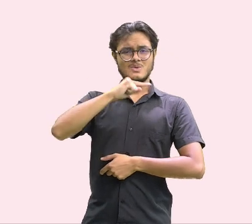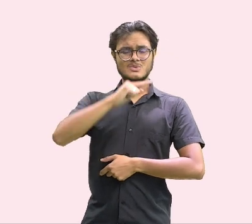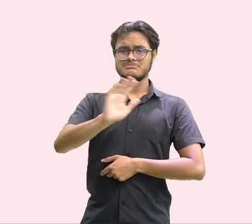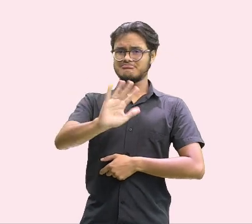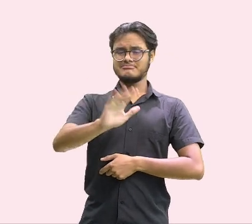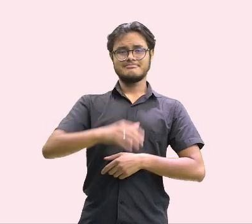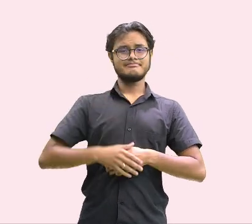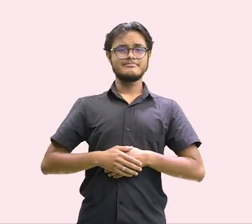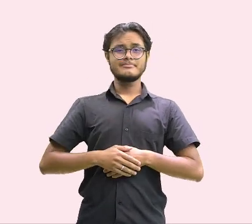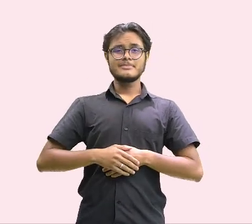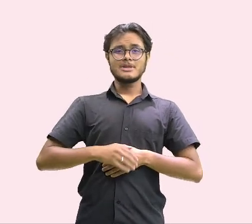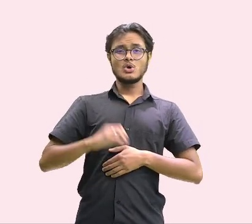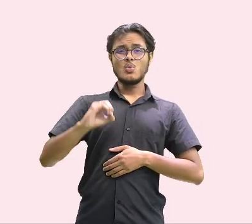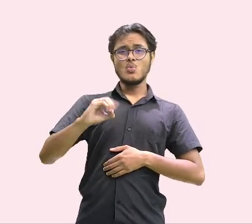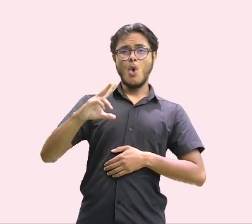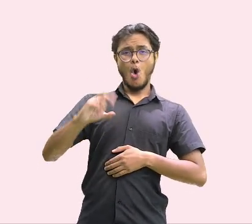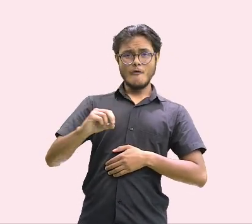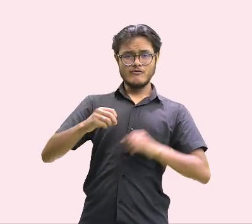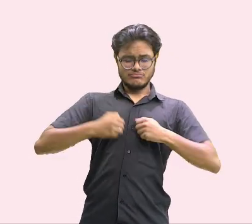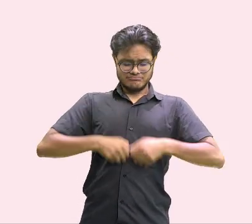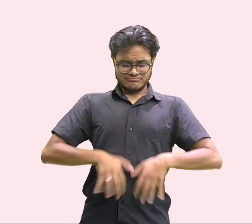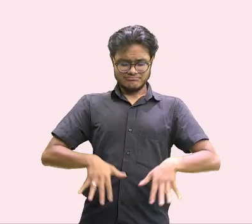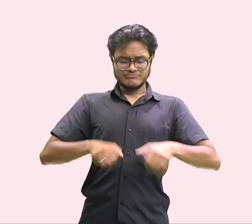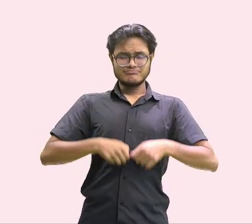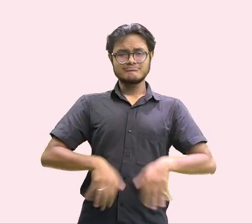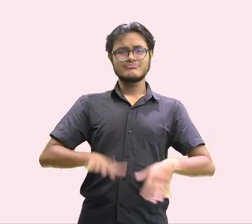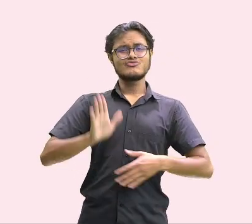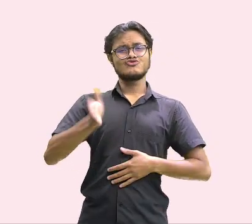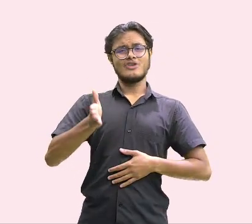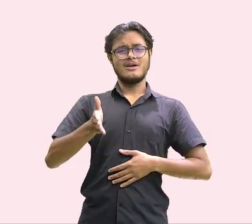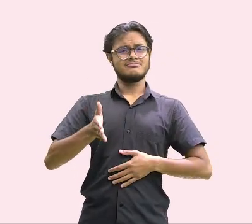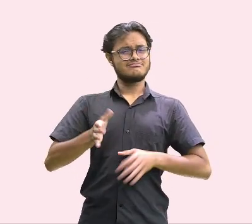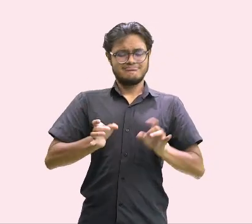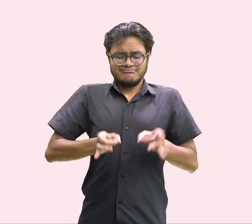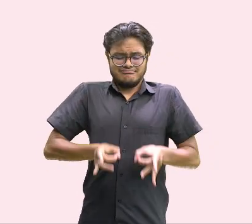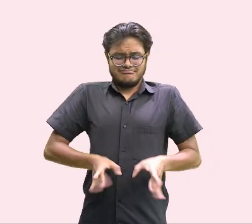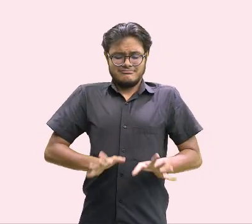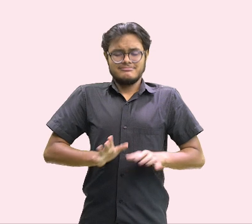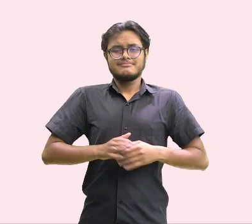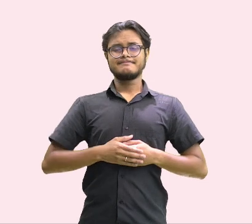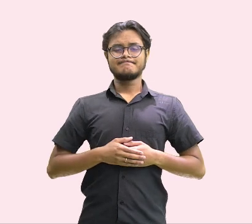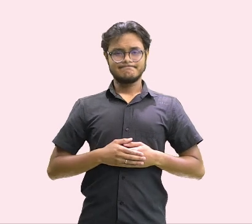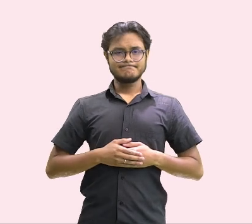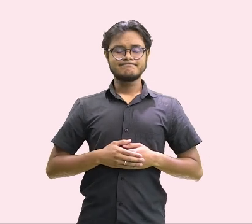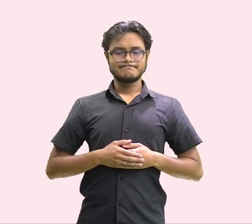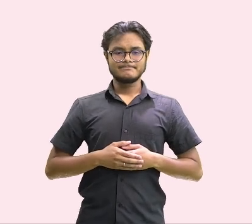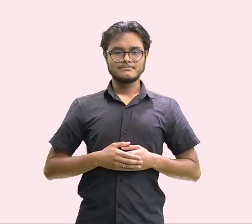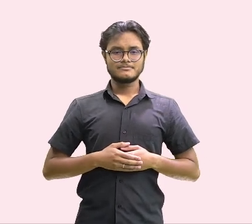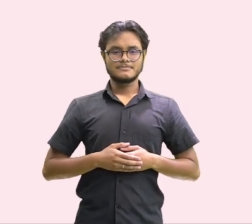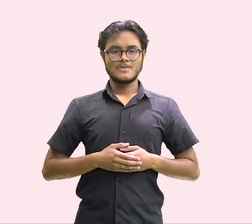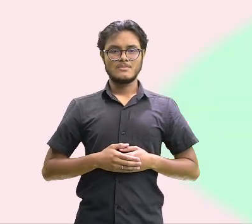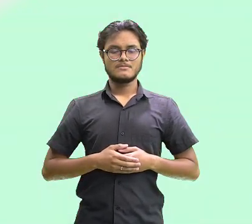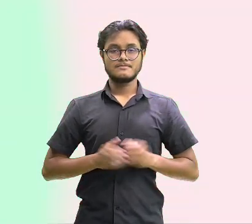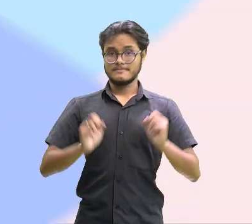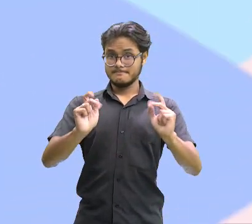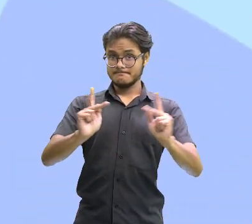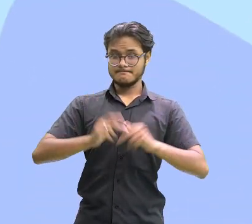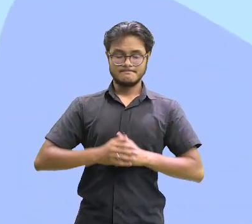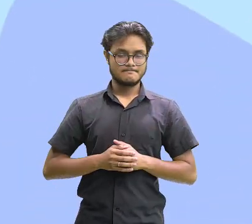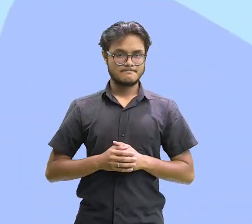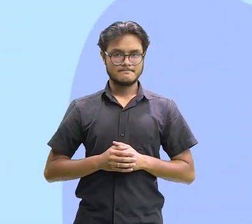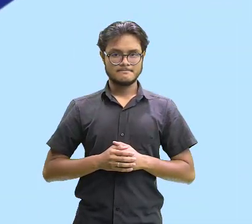já degenerou, não existe mais célula, já foi degenerada, porque já passou o dia fértil dela aí. Beleza,